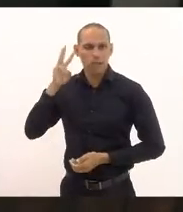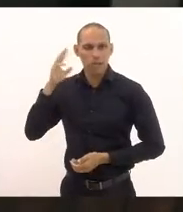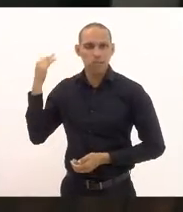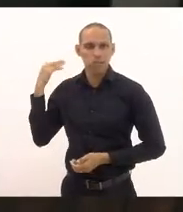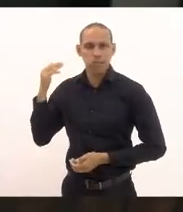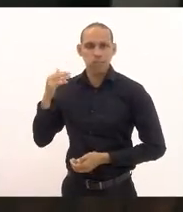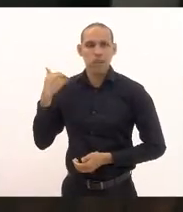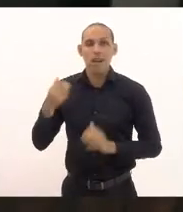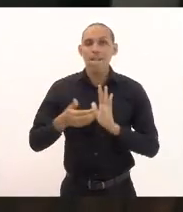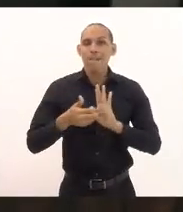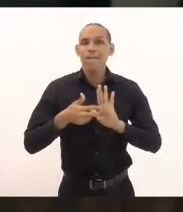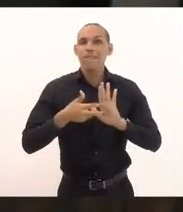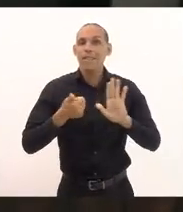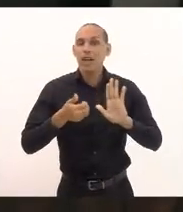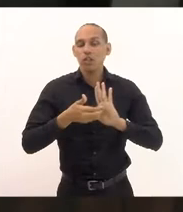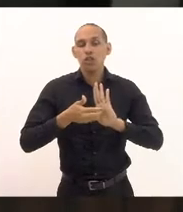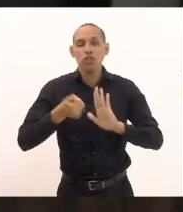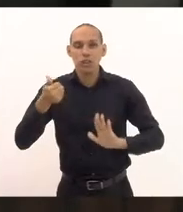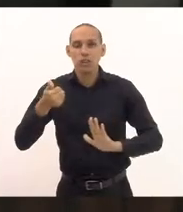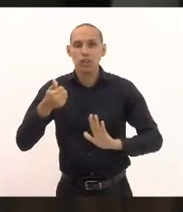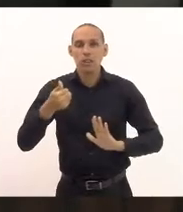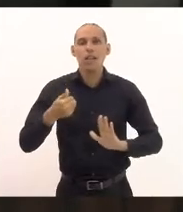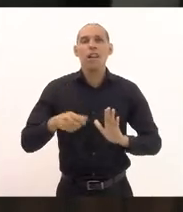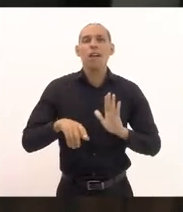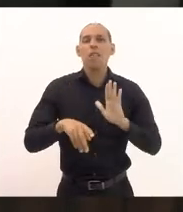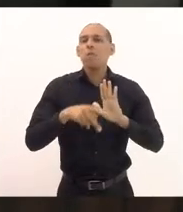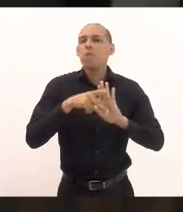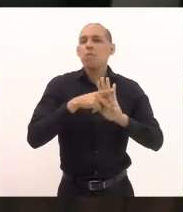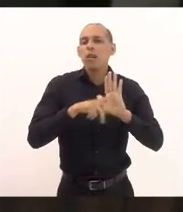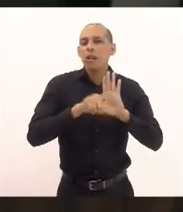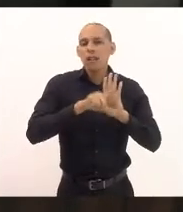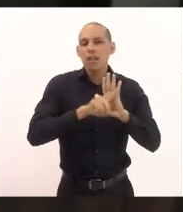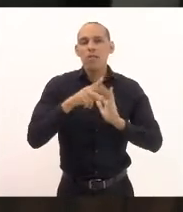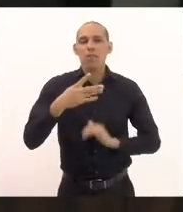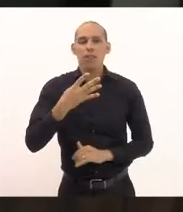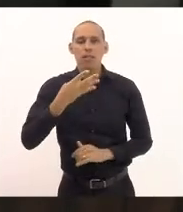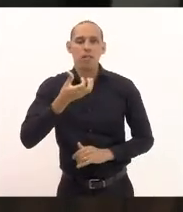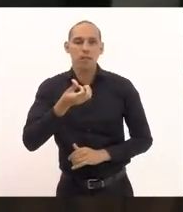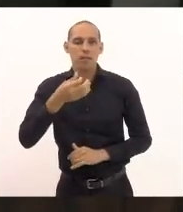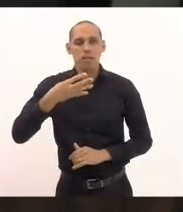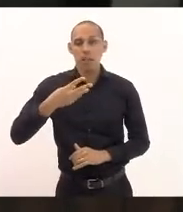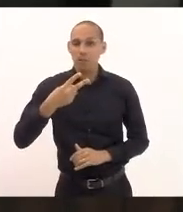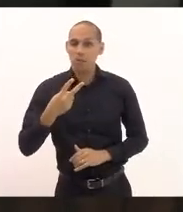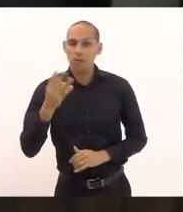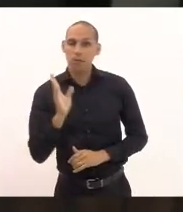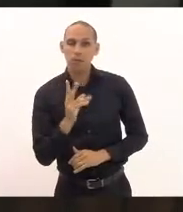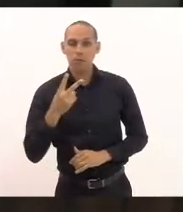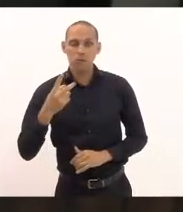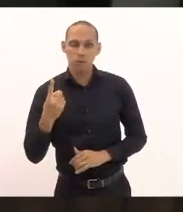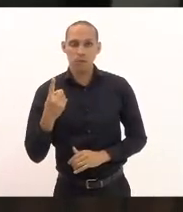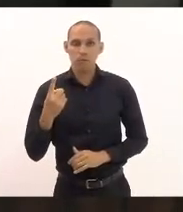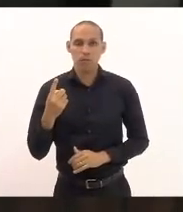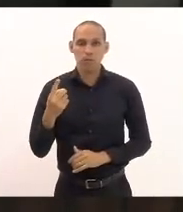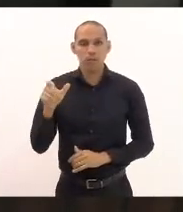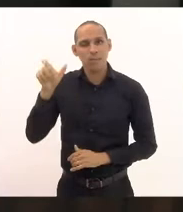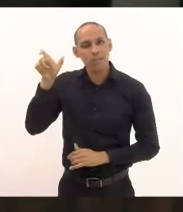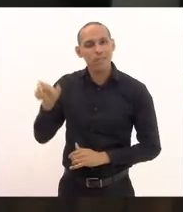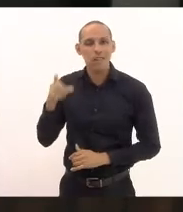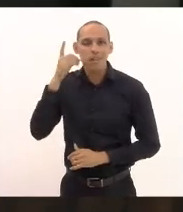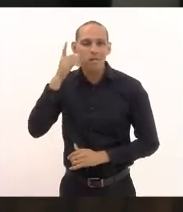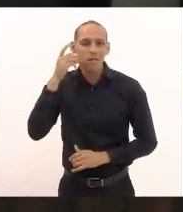da pauta o veto total oposto ao projeto de lei 4642 de 21, e o deputado Valdeque vai falar sobre esse tema